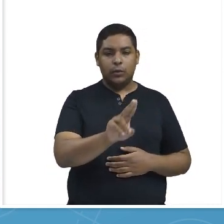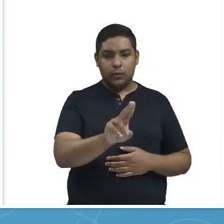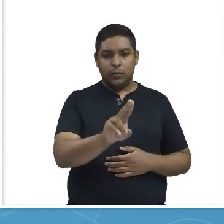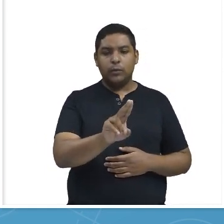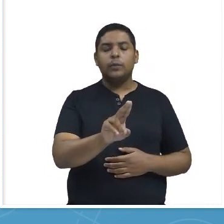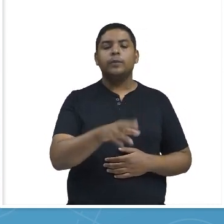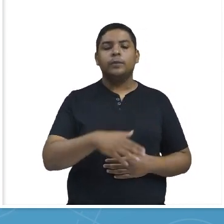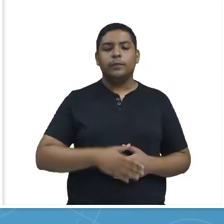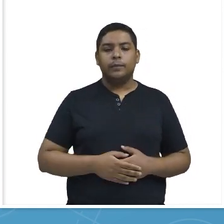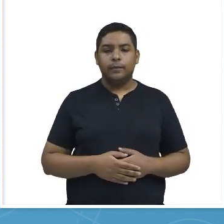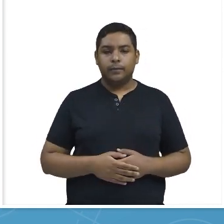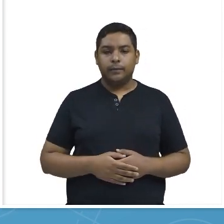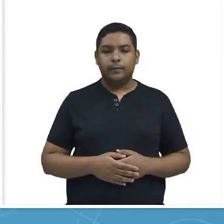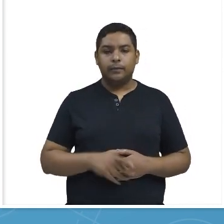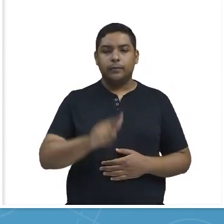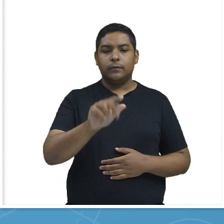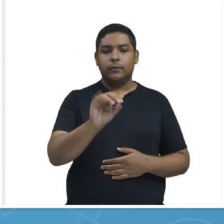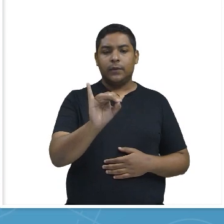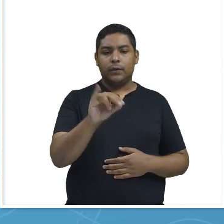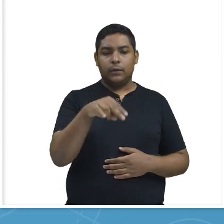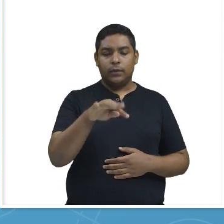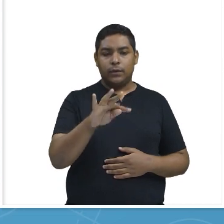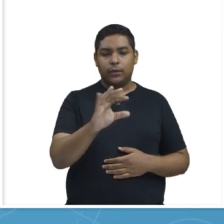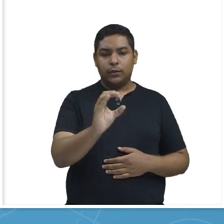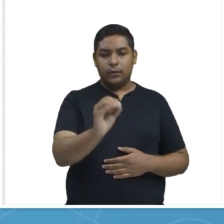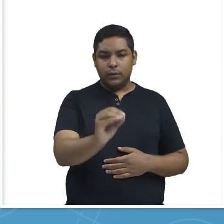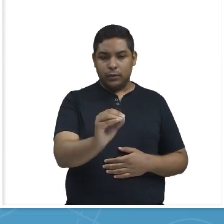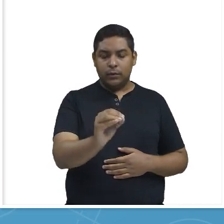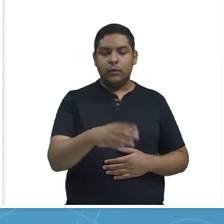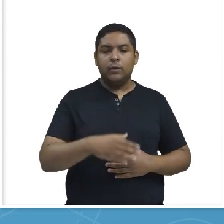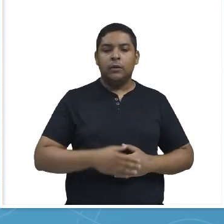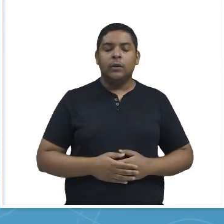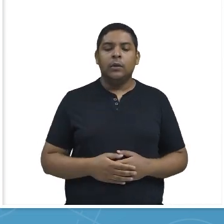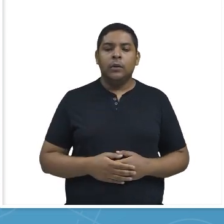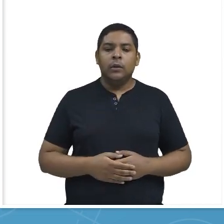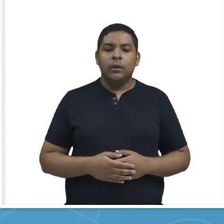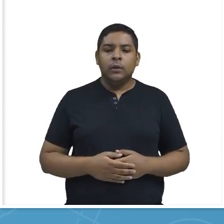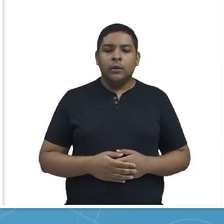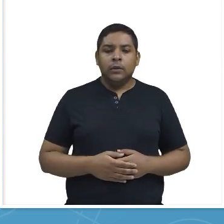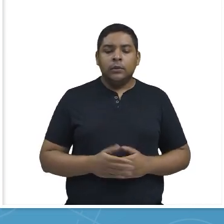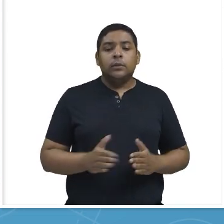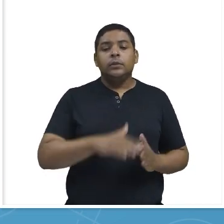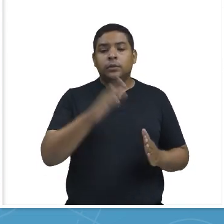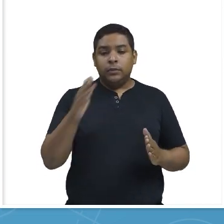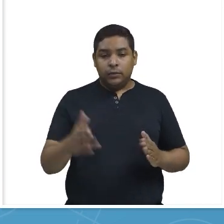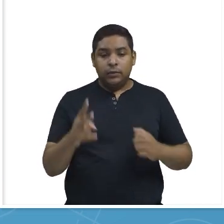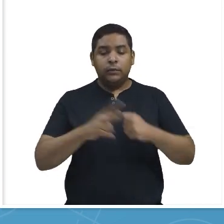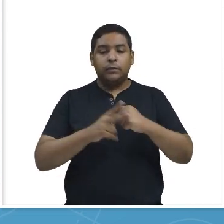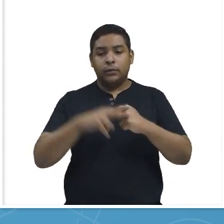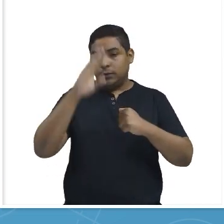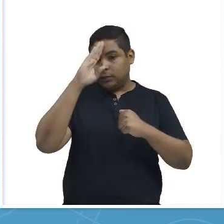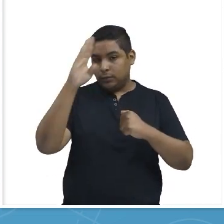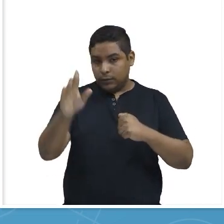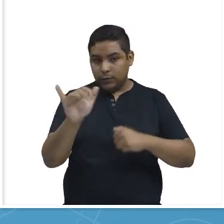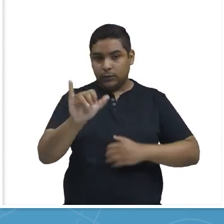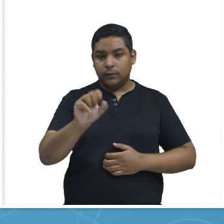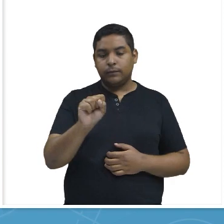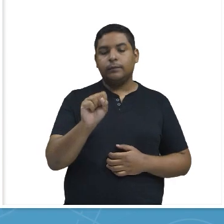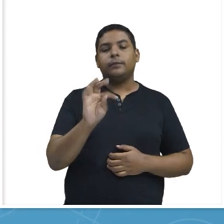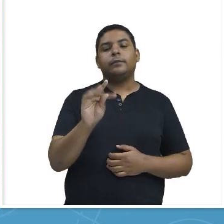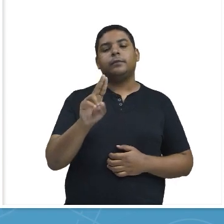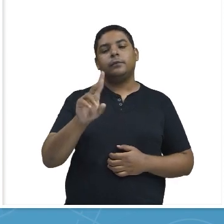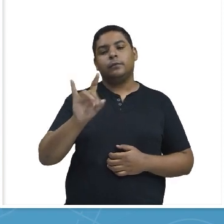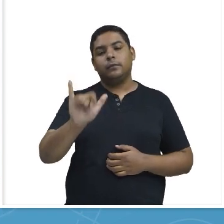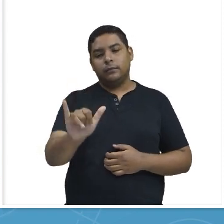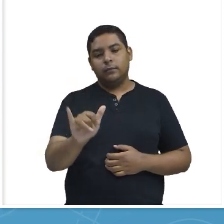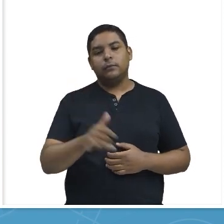sujeito you, em seguida going to. E o verbo principal, que nesse caso é